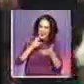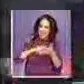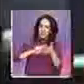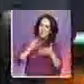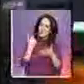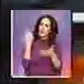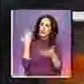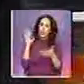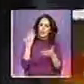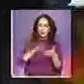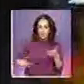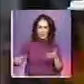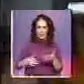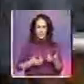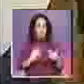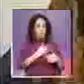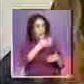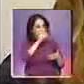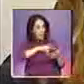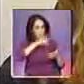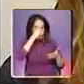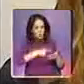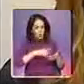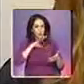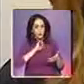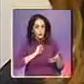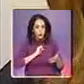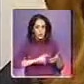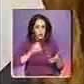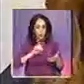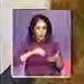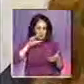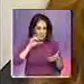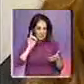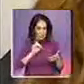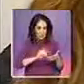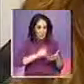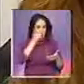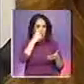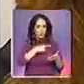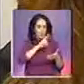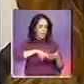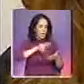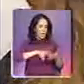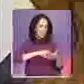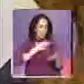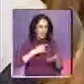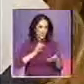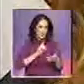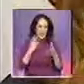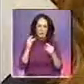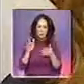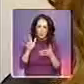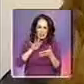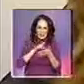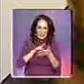miúdos. Eu leio muitas histórias desde que tenho um filho, com apenas 6 anos. Leio muitas histórias que não me encantam nada, devo confessar. E há muitos livros infantis